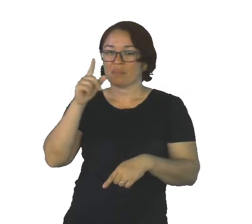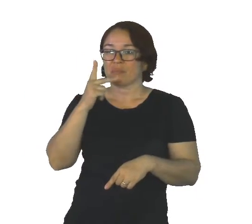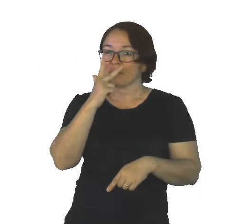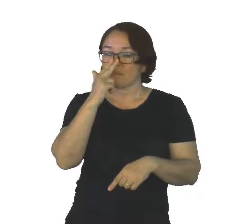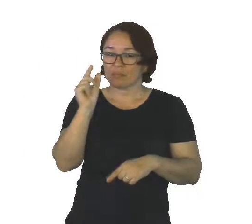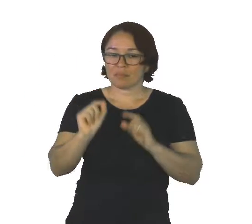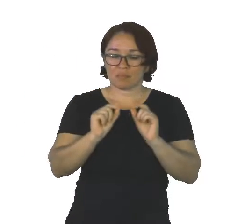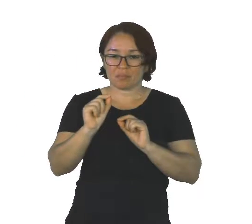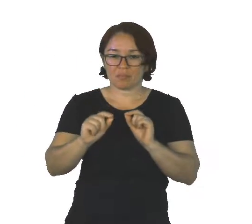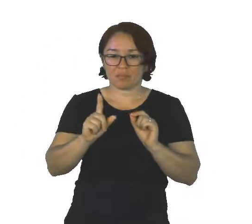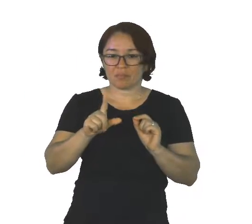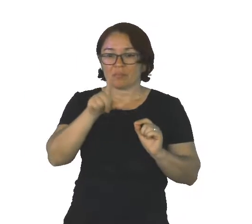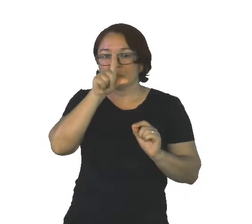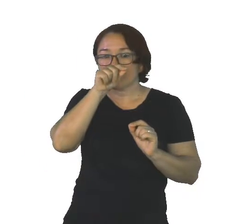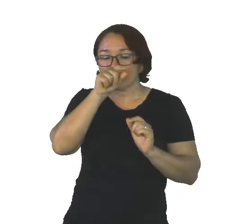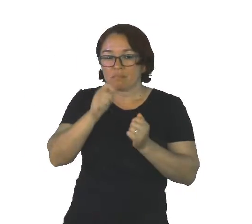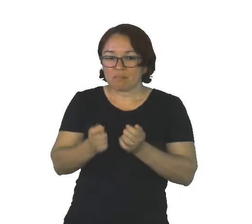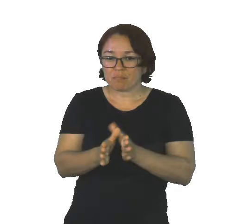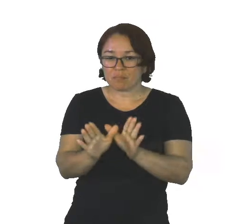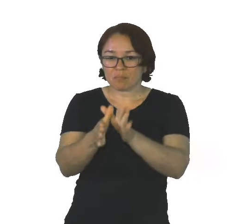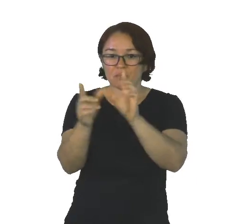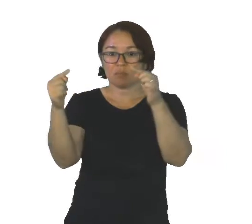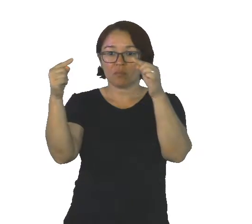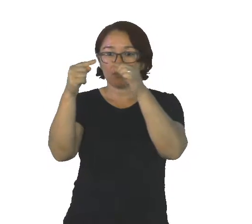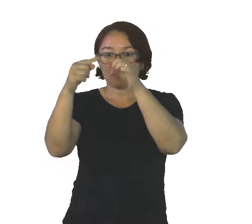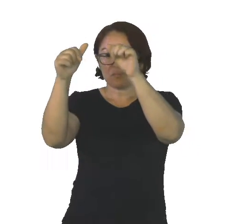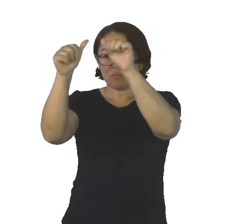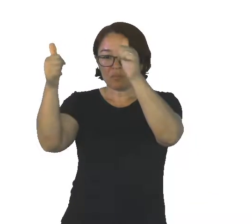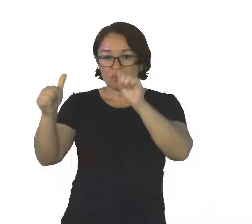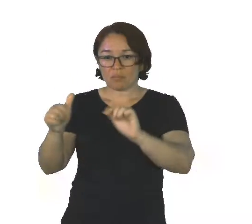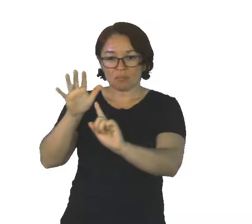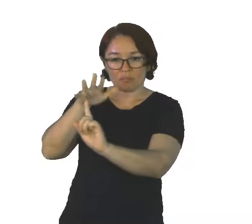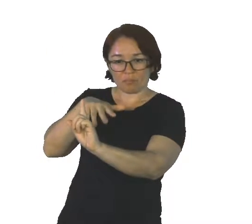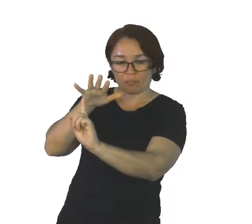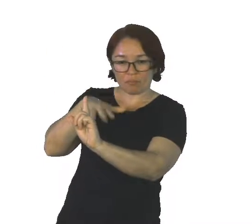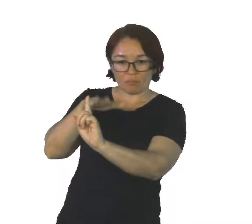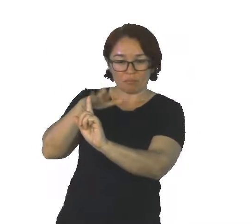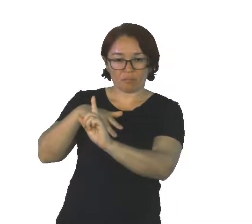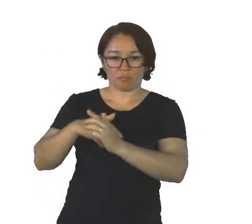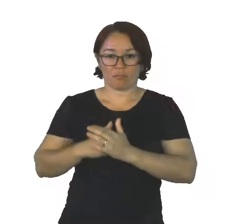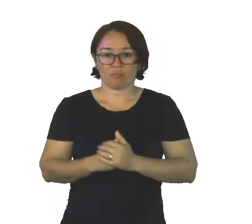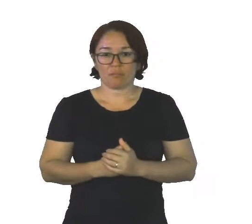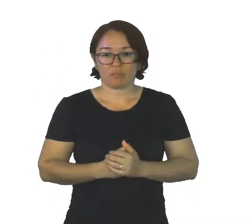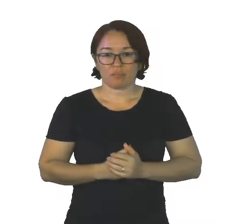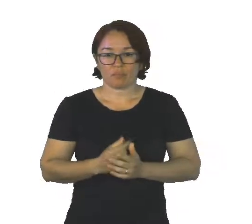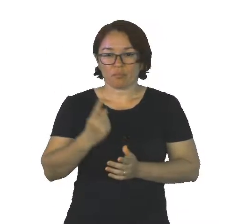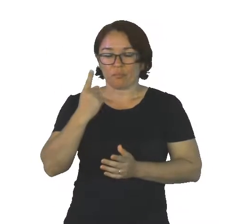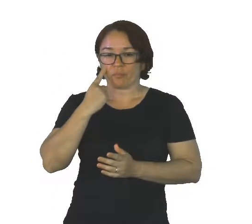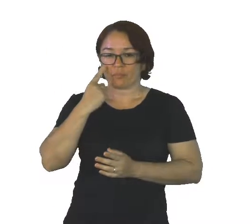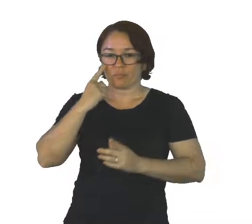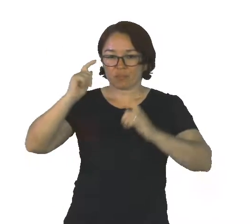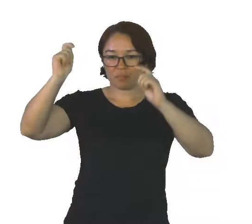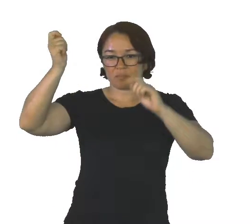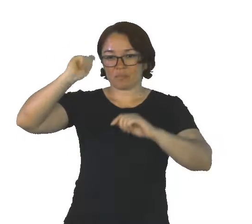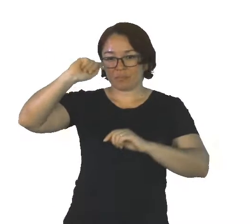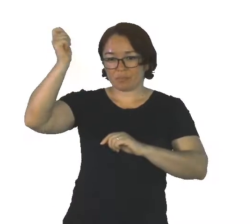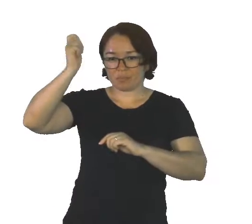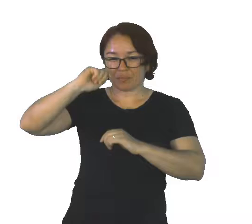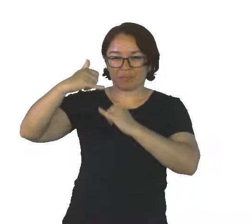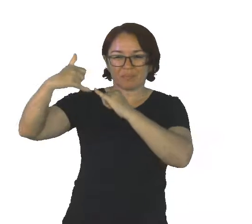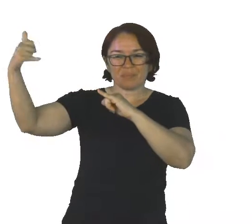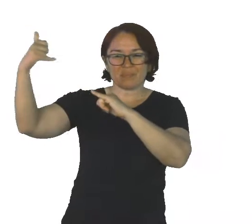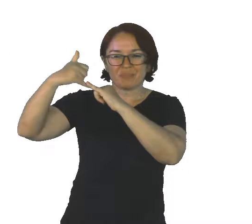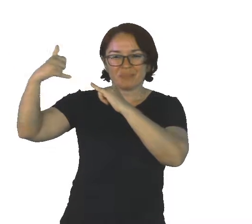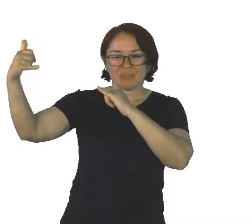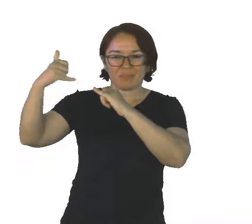divindades num ritual chamado turé. Segundo a tradição, os chapéus feitos de palha com ornamentos serviam